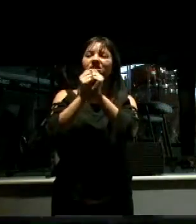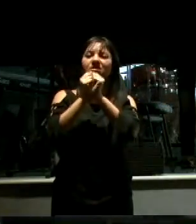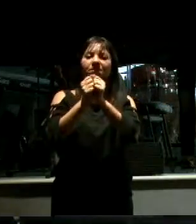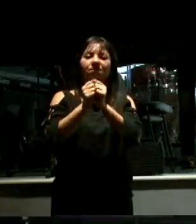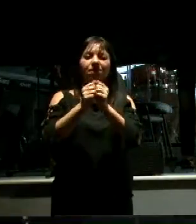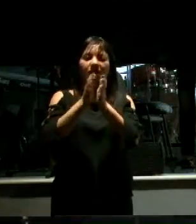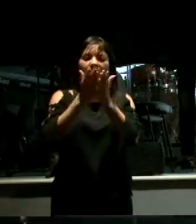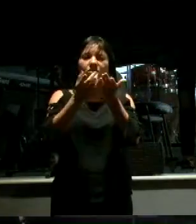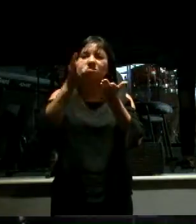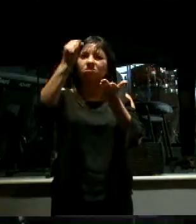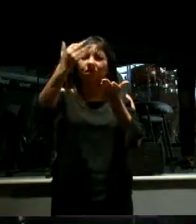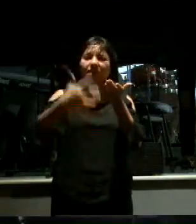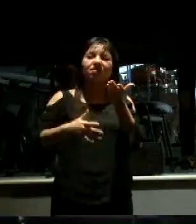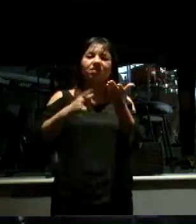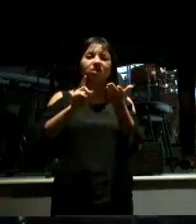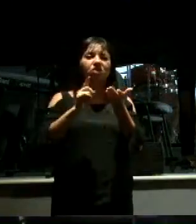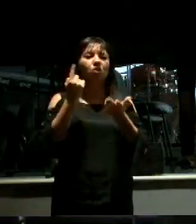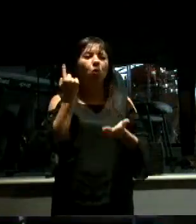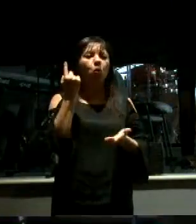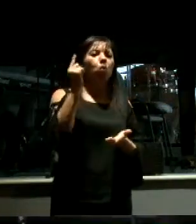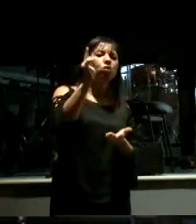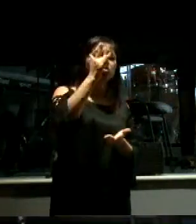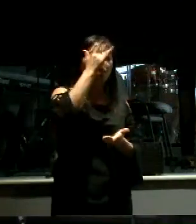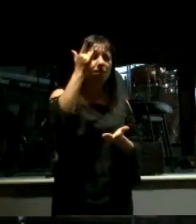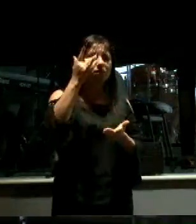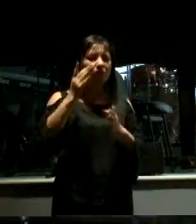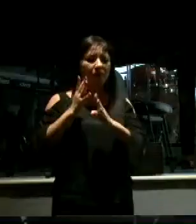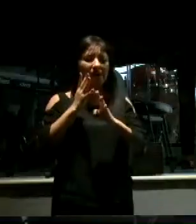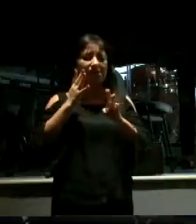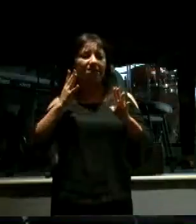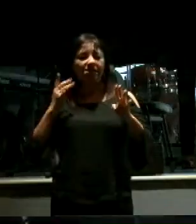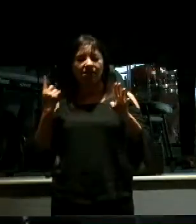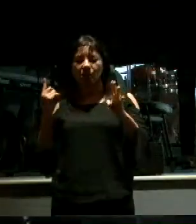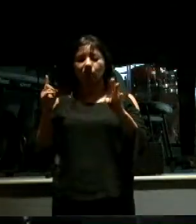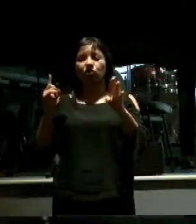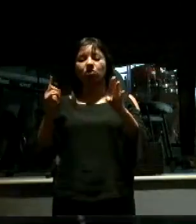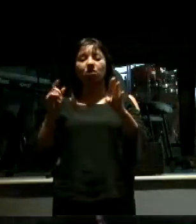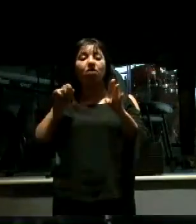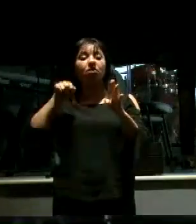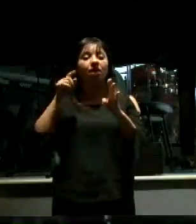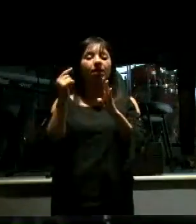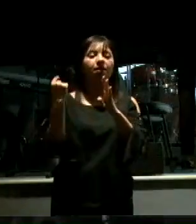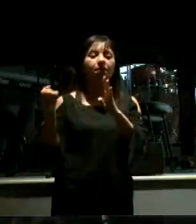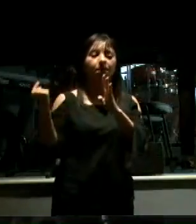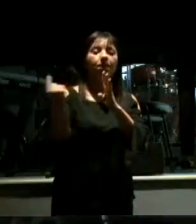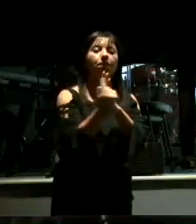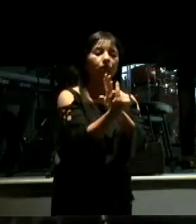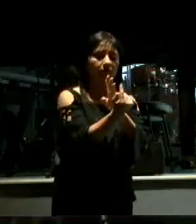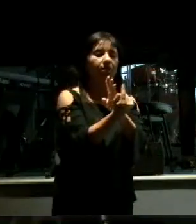últimos serão os primeiros. Por isso eu entrego a minha vida a ti.